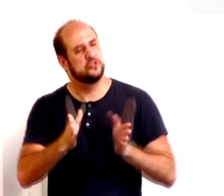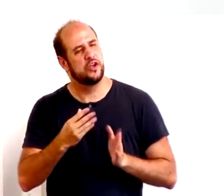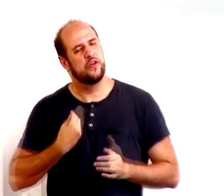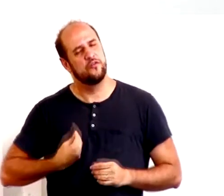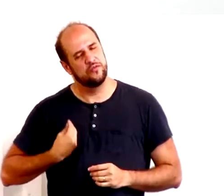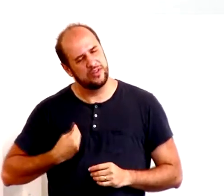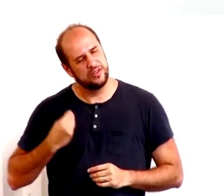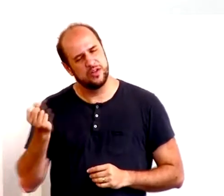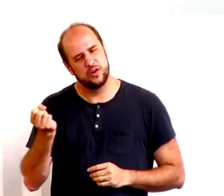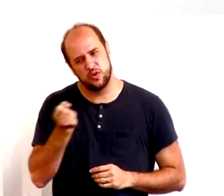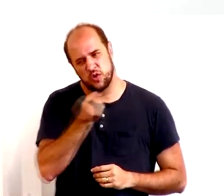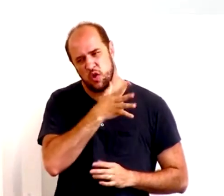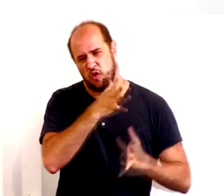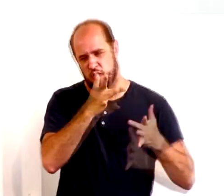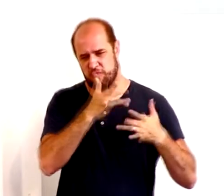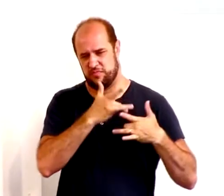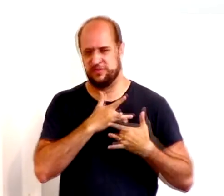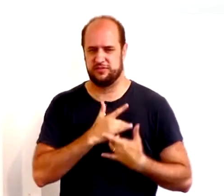do Senhor.